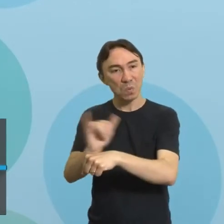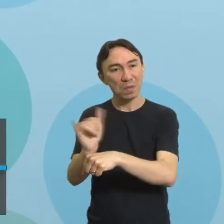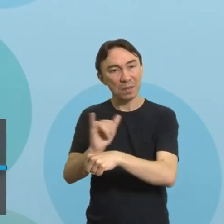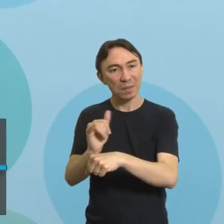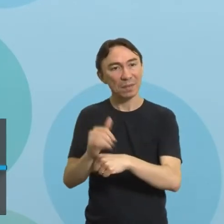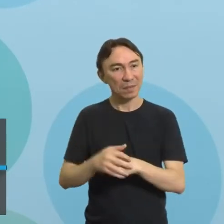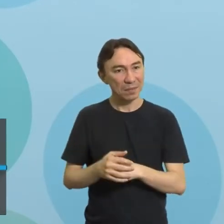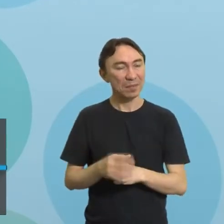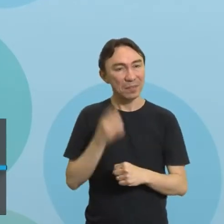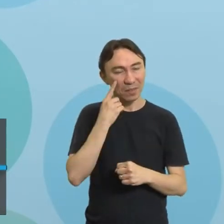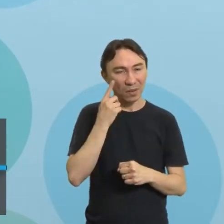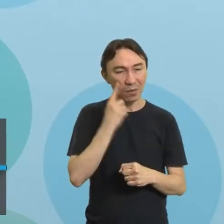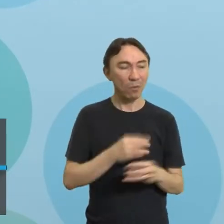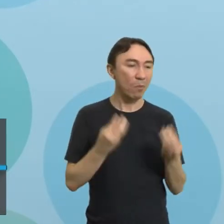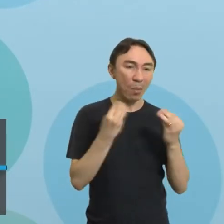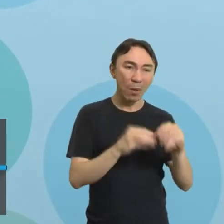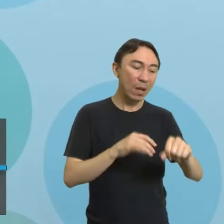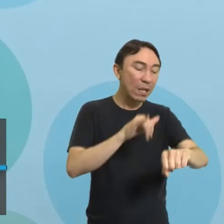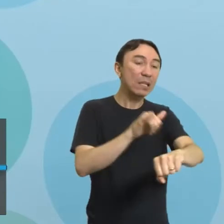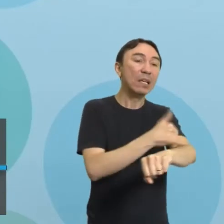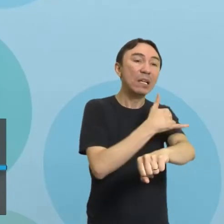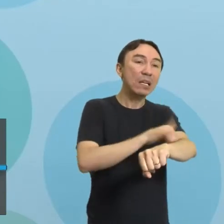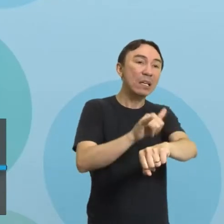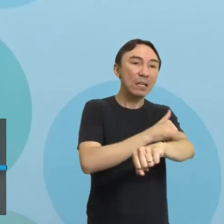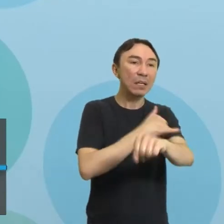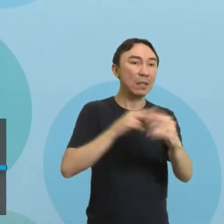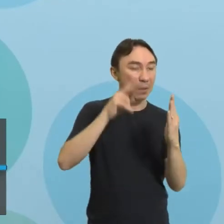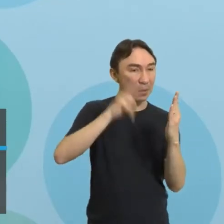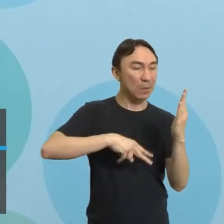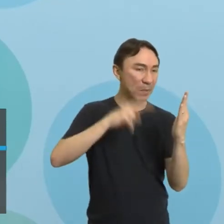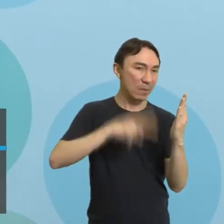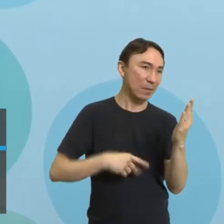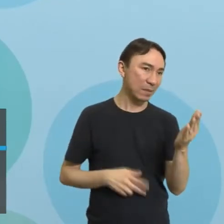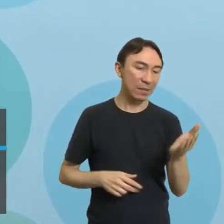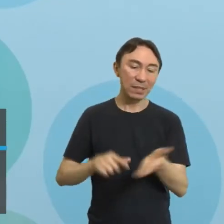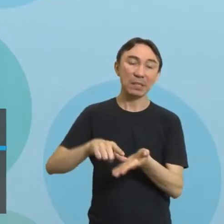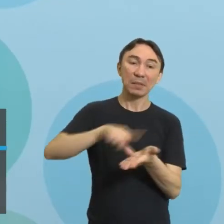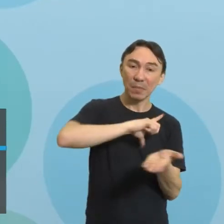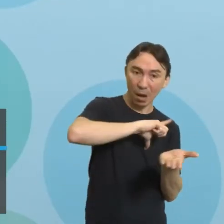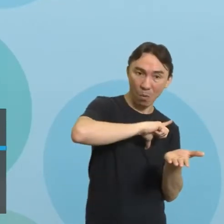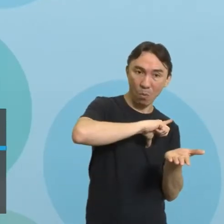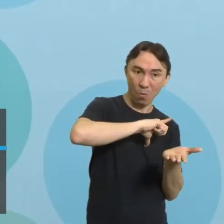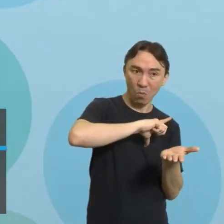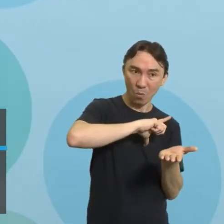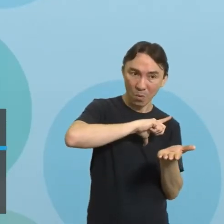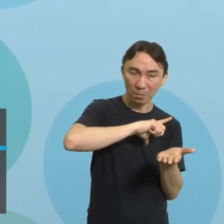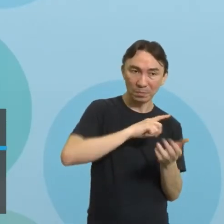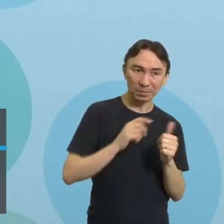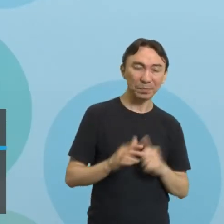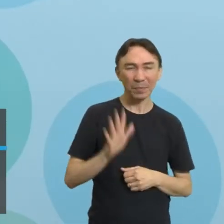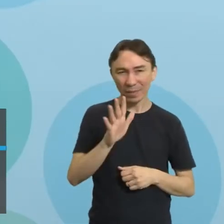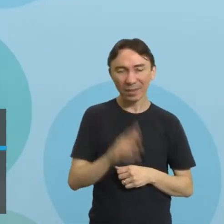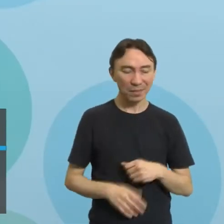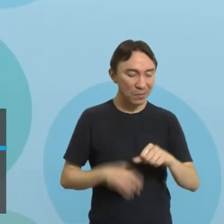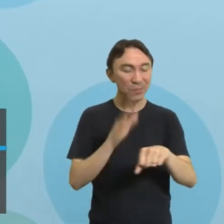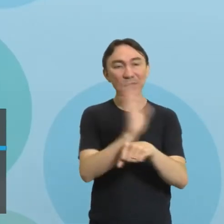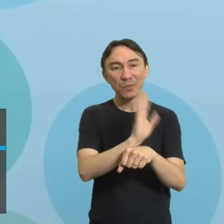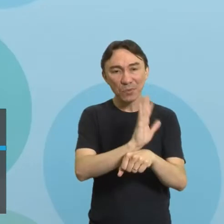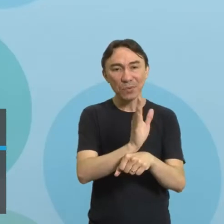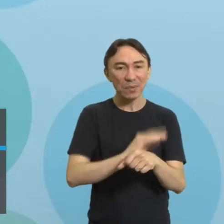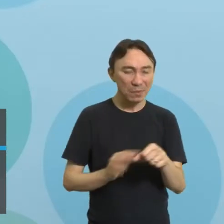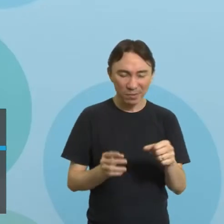colocarem estratégias de leitura, antecipação ou predição, né? Bom, mas esse pequeno trecho já traz pra gente